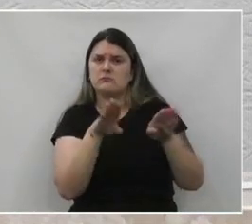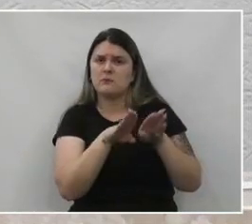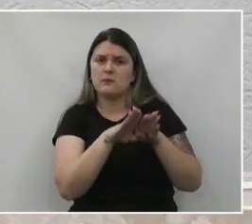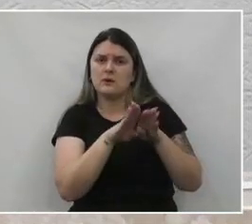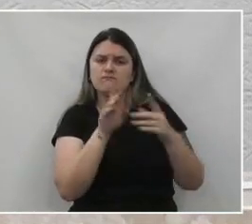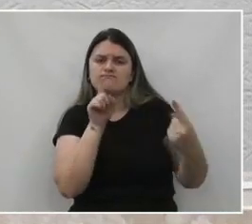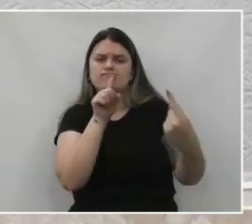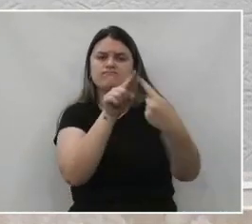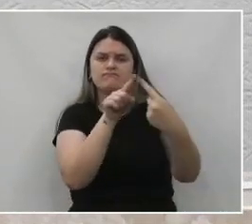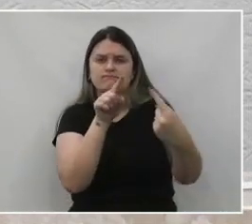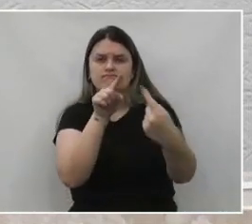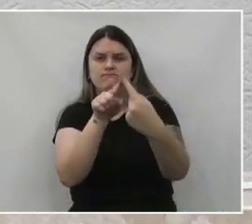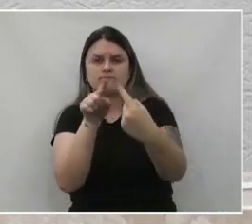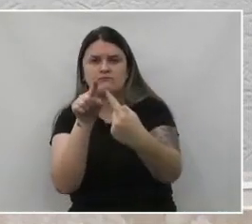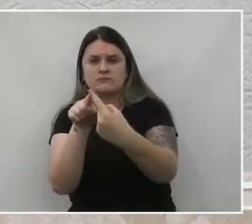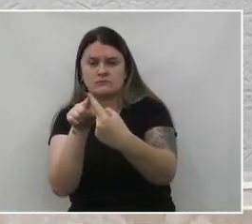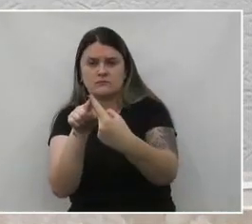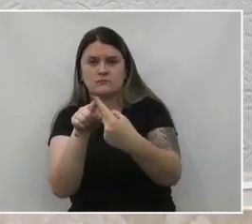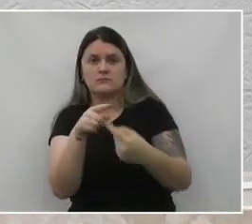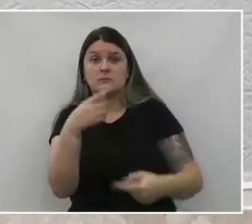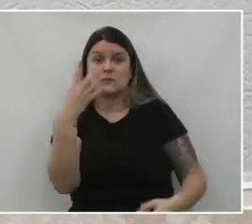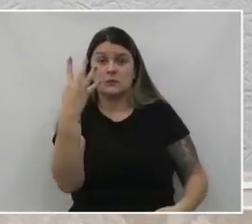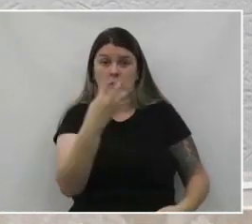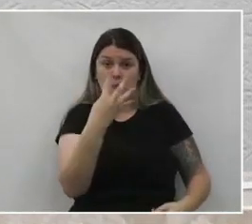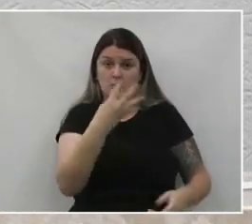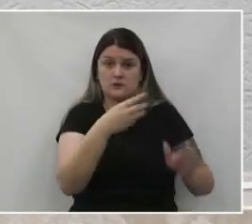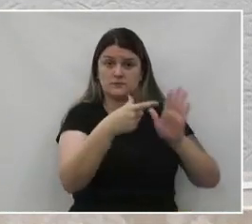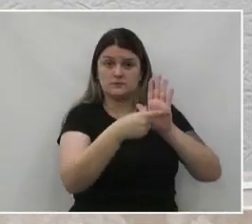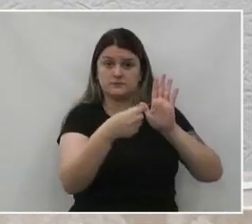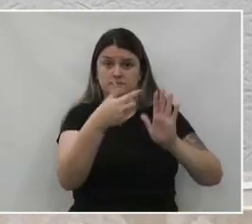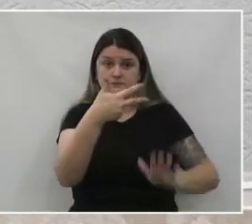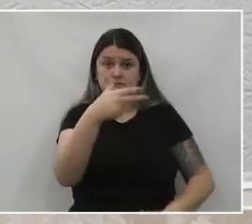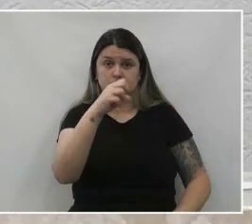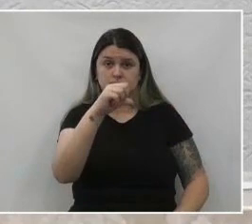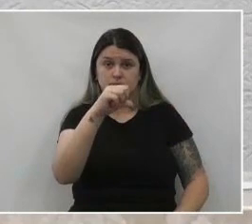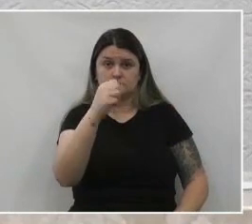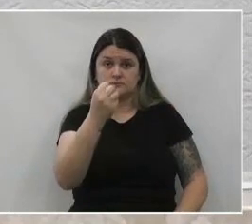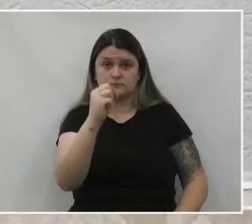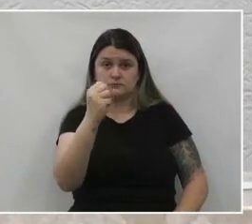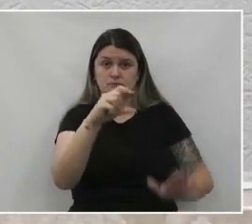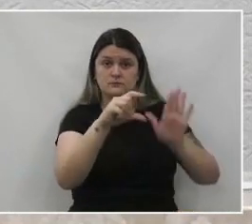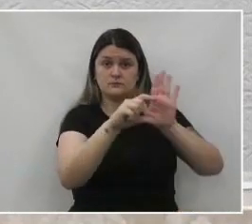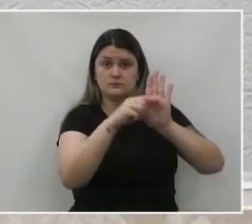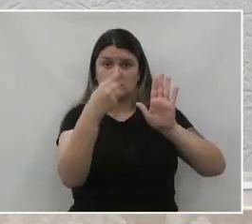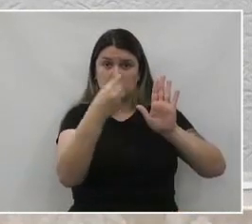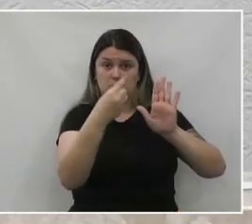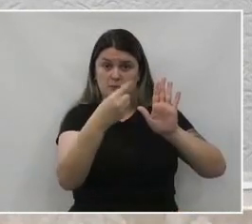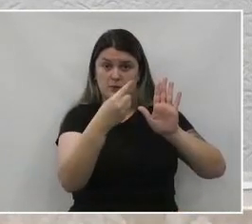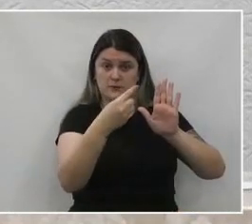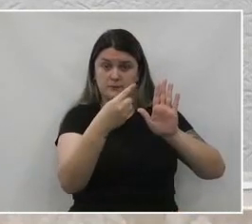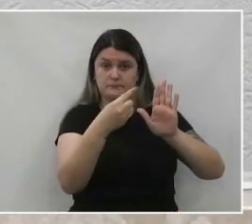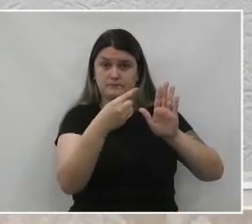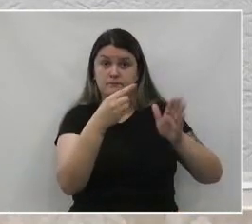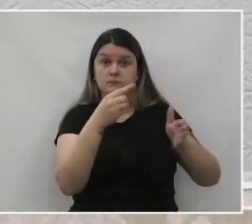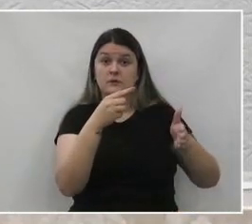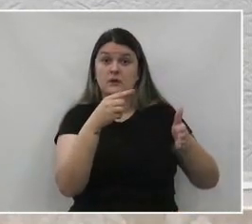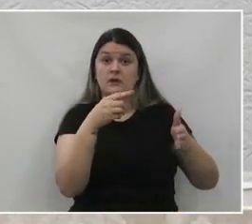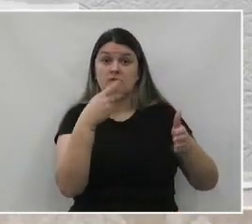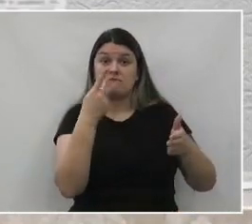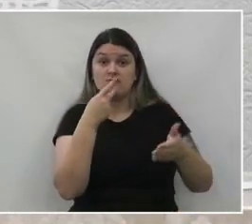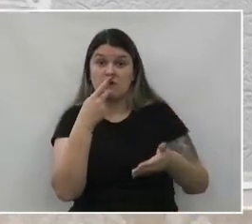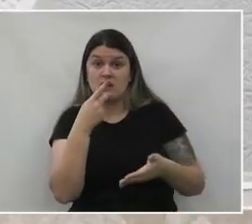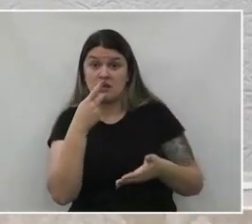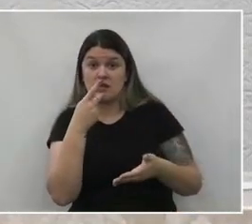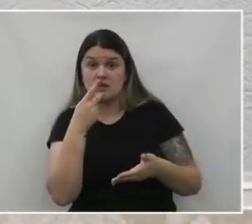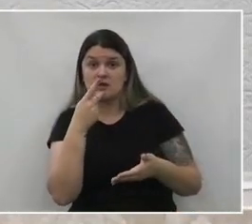metas e objetivos. 4. Artigo 398. Parágrafo 1º. Proferida a decisão monocrática ou